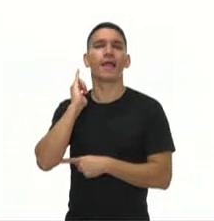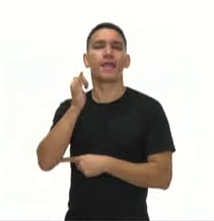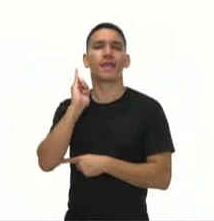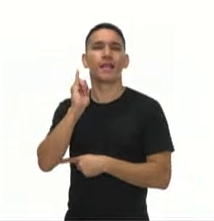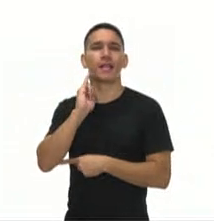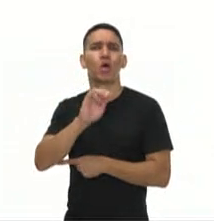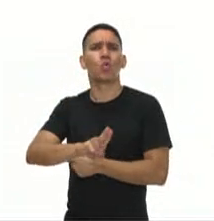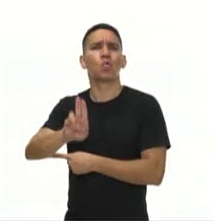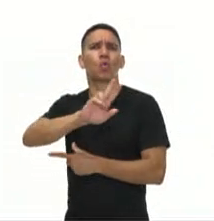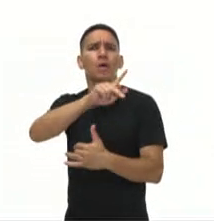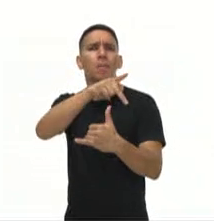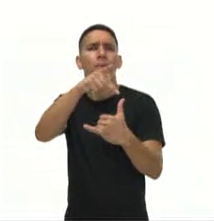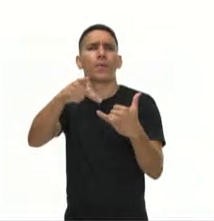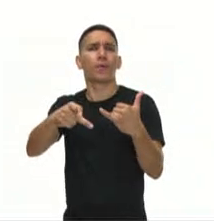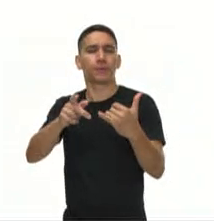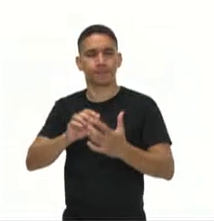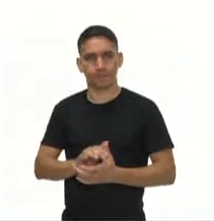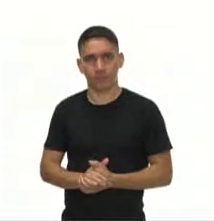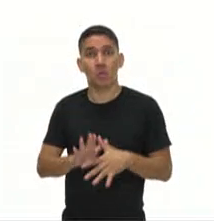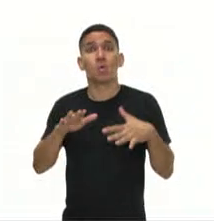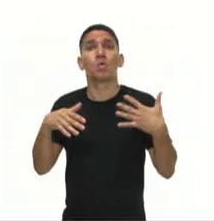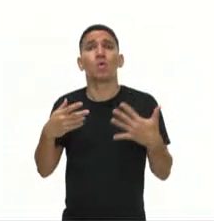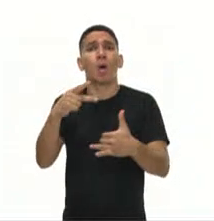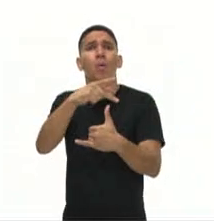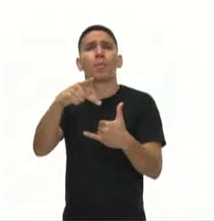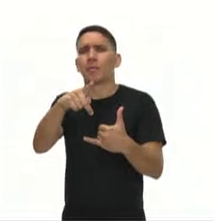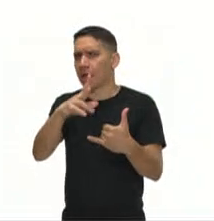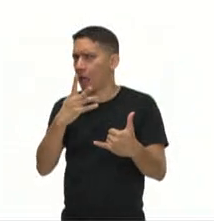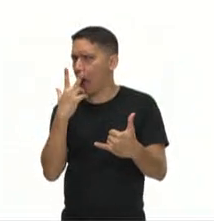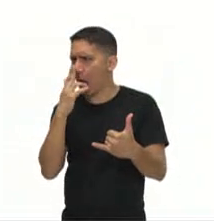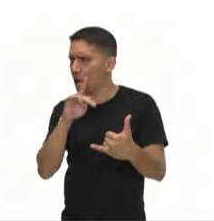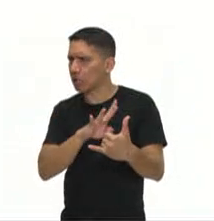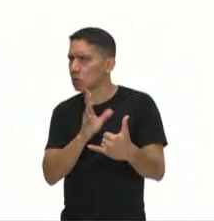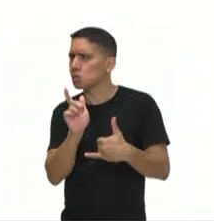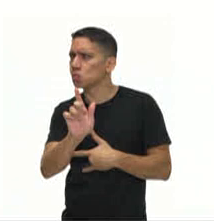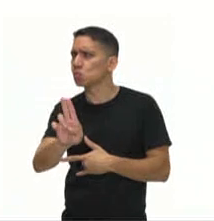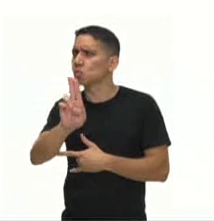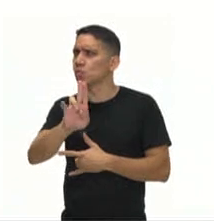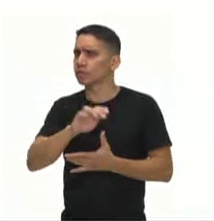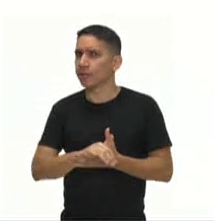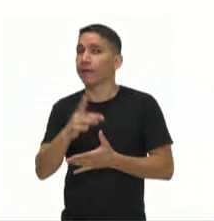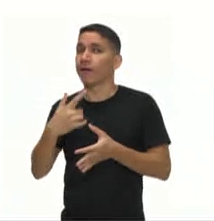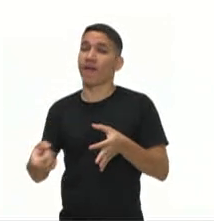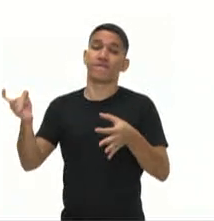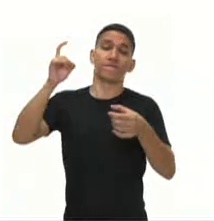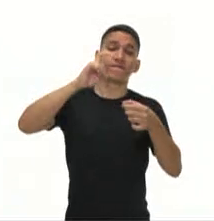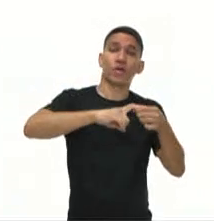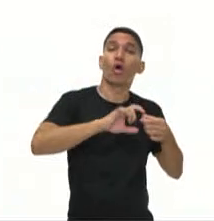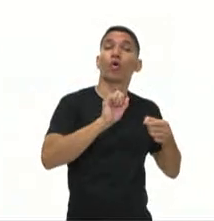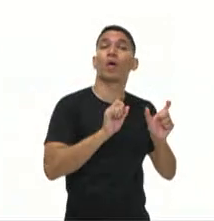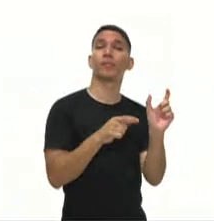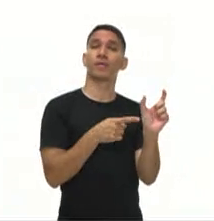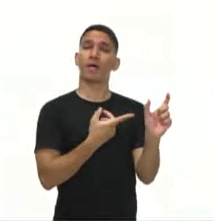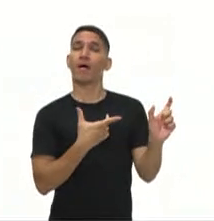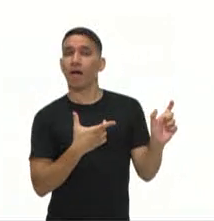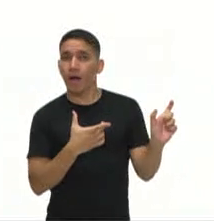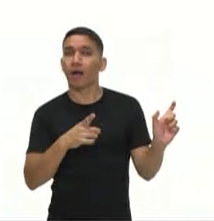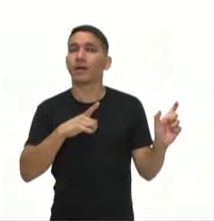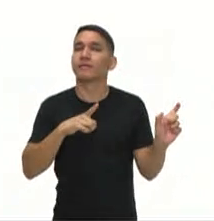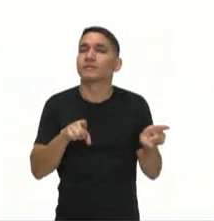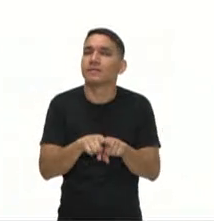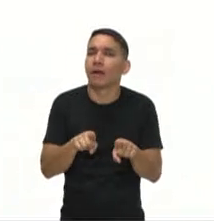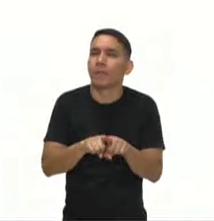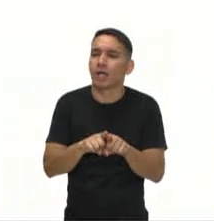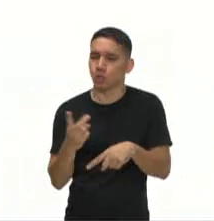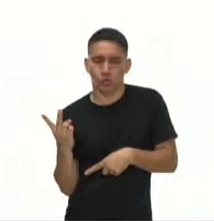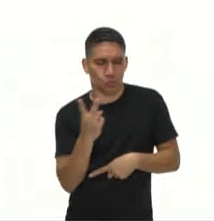emprega um pronome. Qual pronome você acha que ele empregou aqui? Que retoma a palavra e aproxima